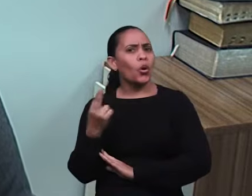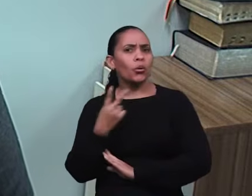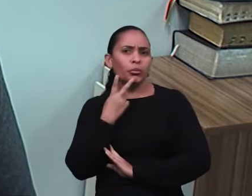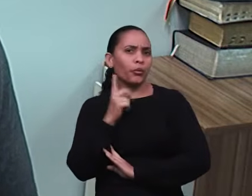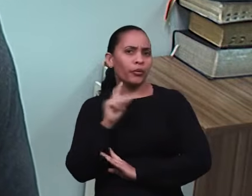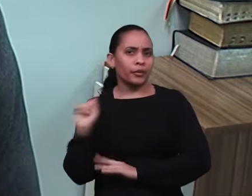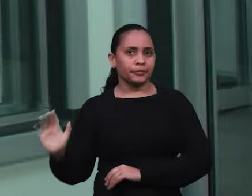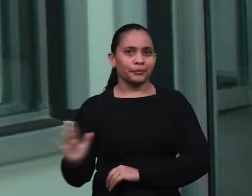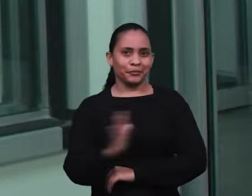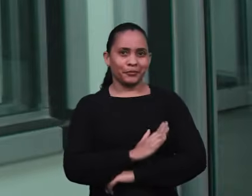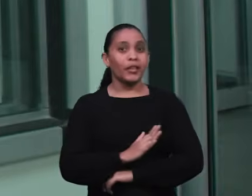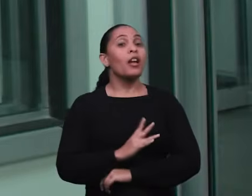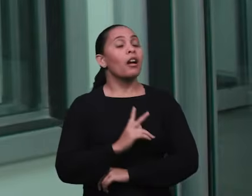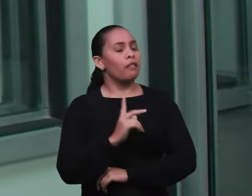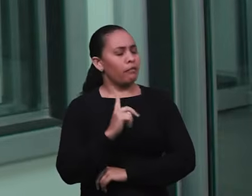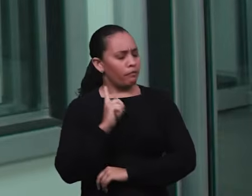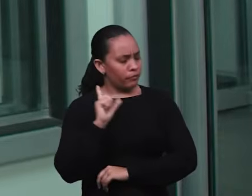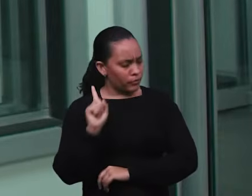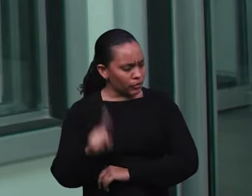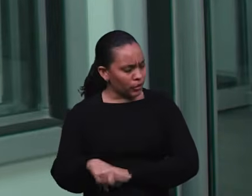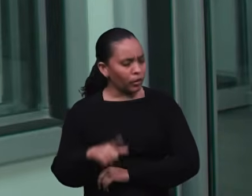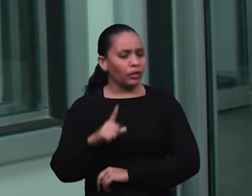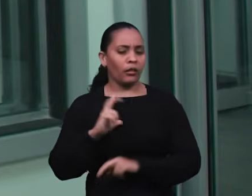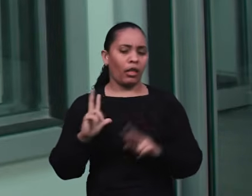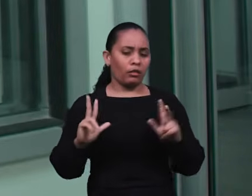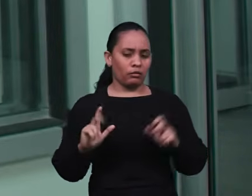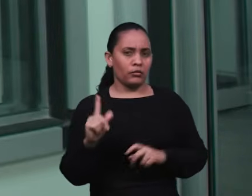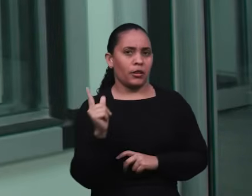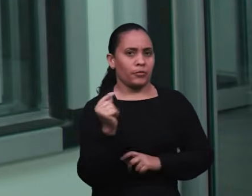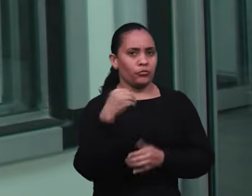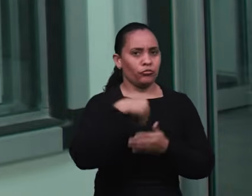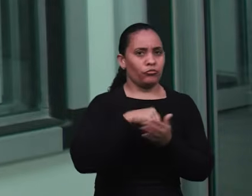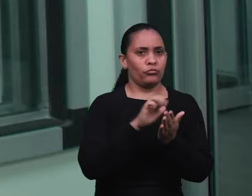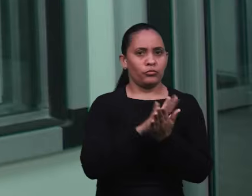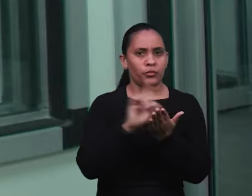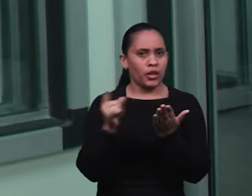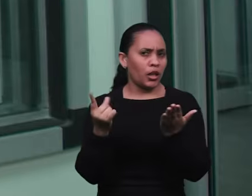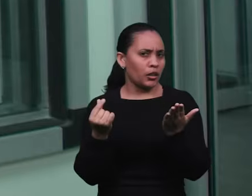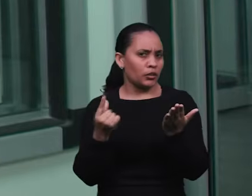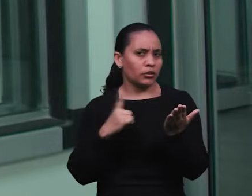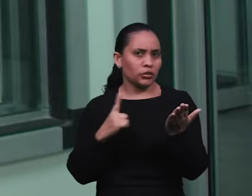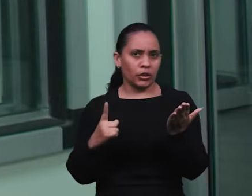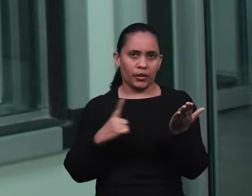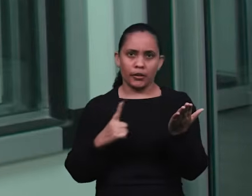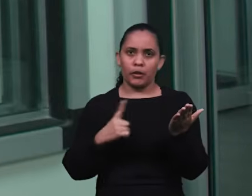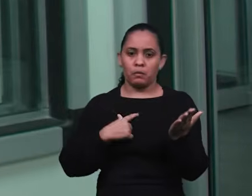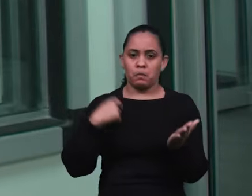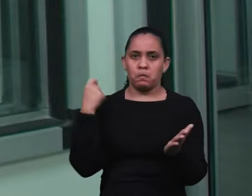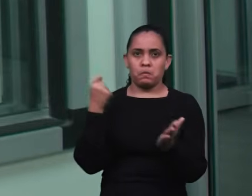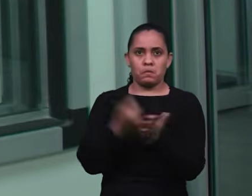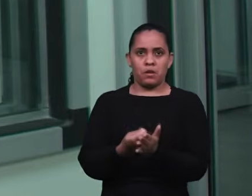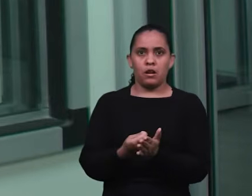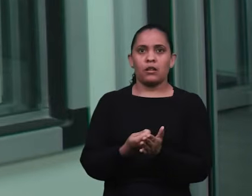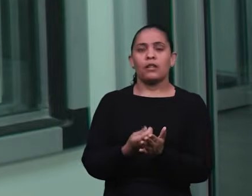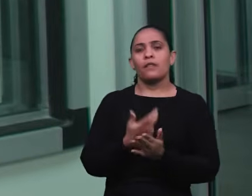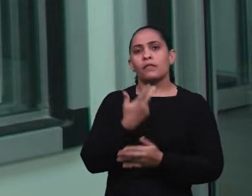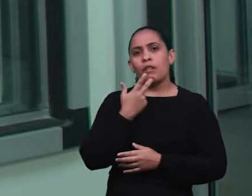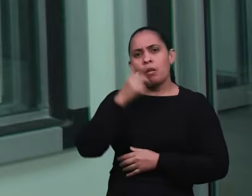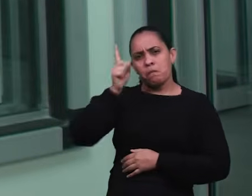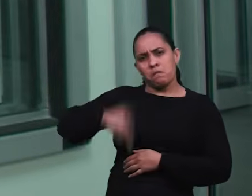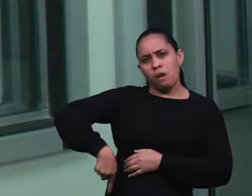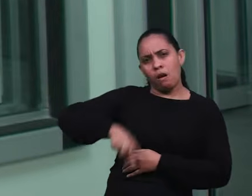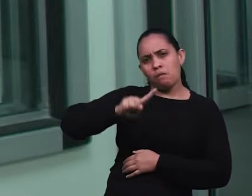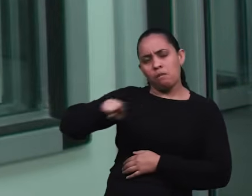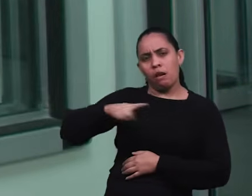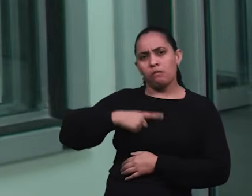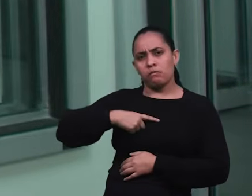dinheiro? Jorge fala muito sobre dinheiro, né? Muito, né? A Bíblia, a palavra do Senhor, ela não condena dinheiro, né?